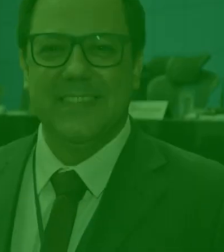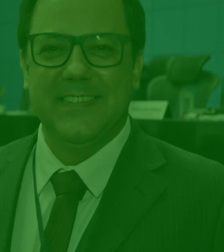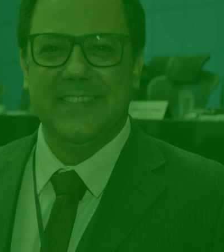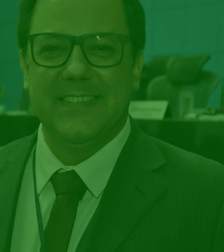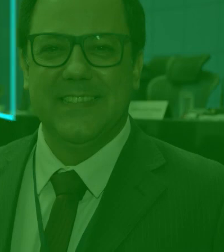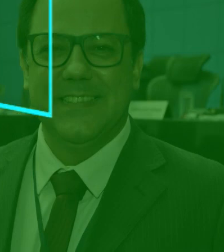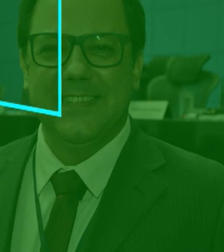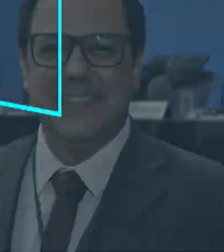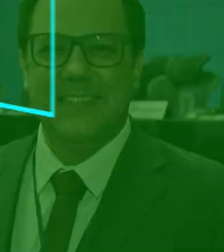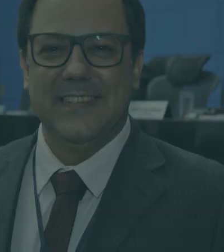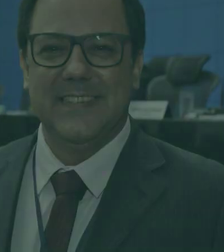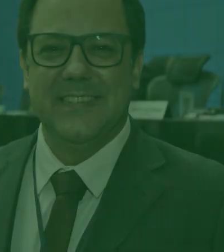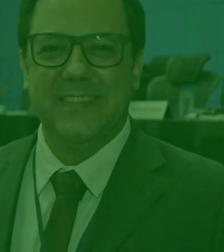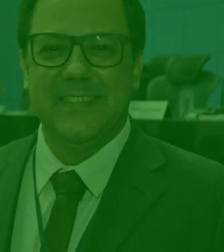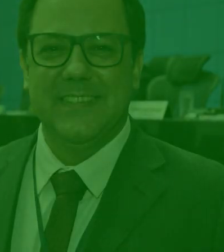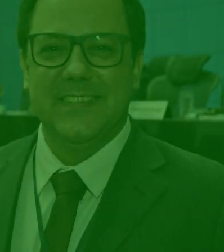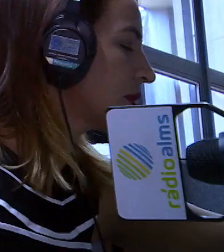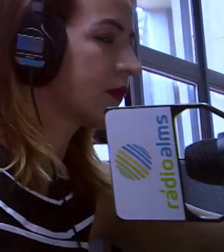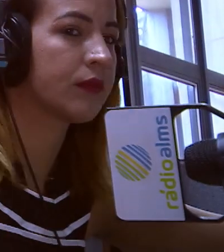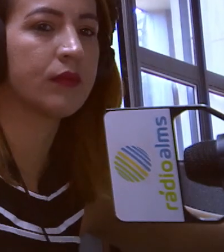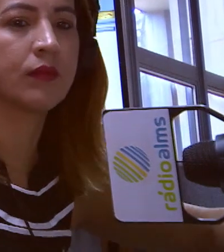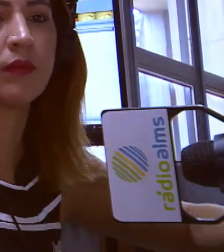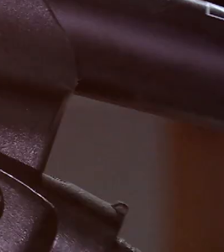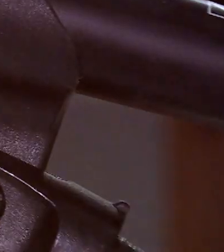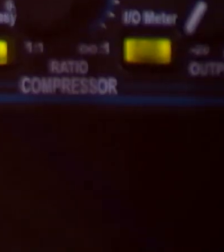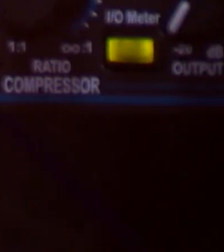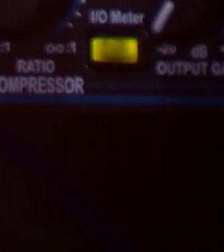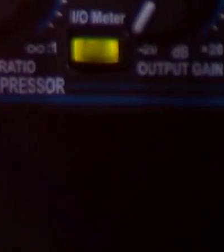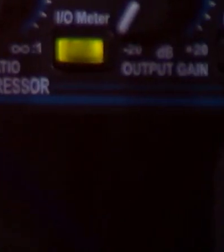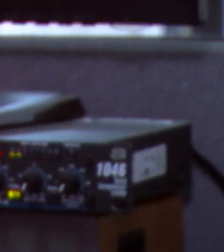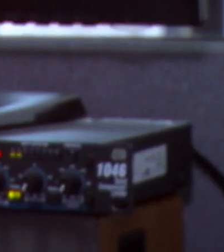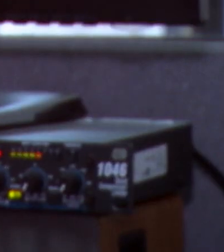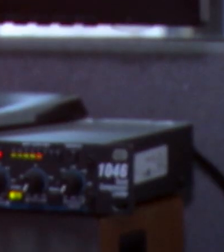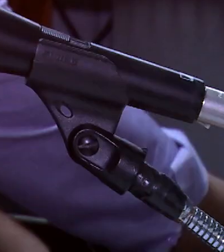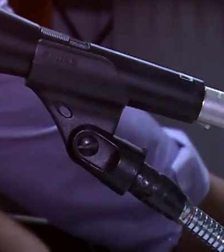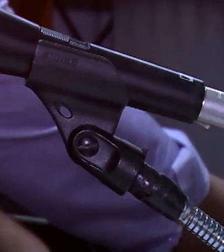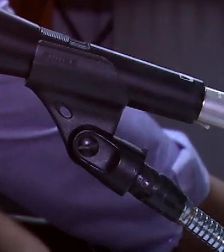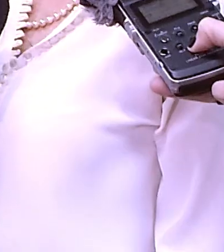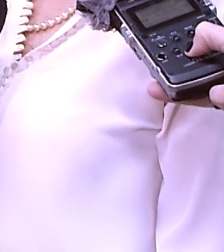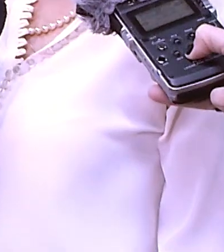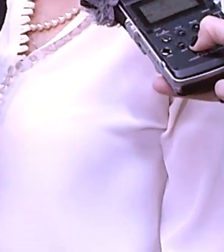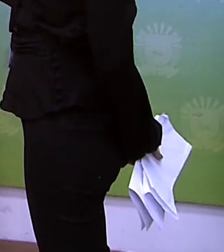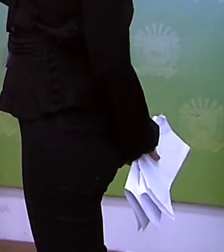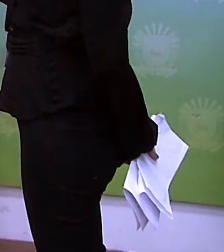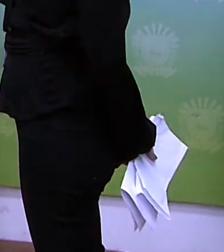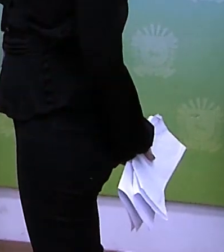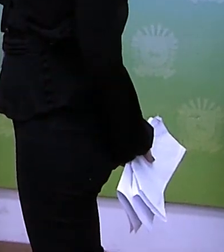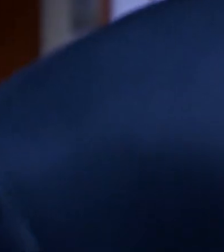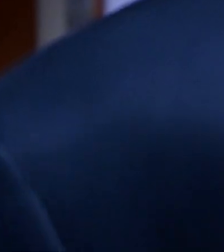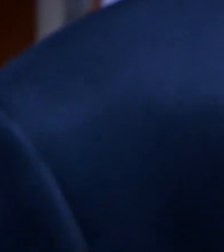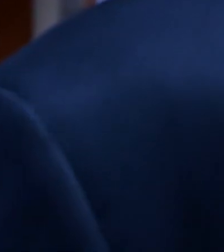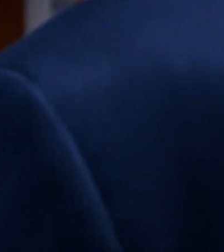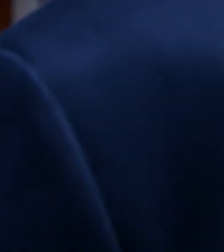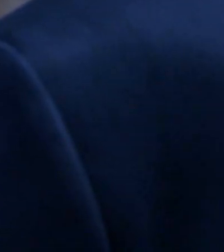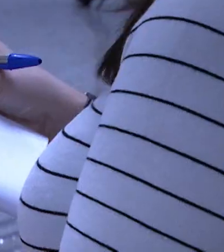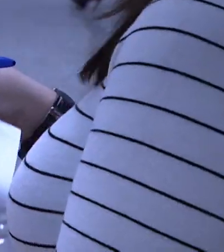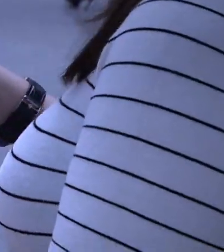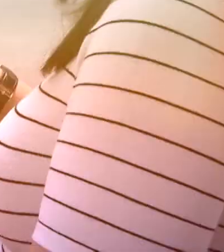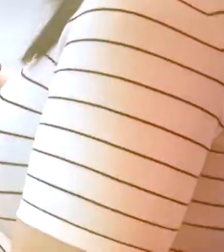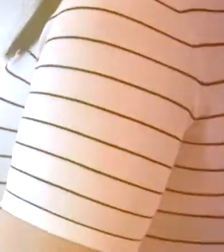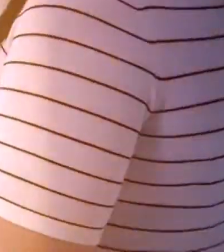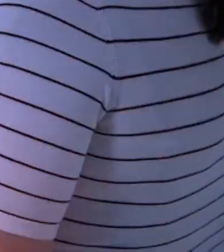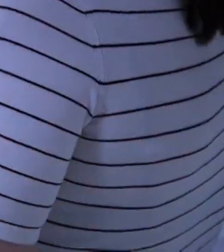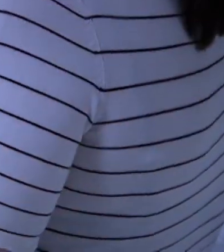Somos a sua voz. Mais uma conexão entre o Legislativo e a população de Mato Grosso do